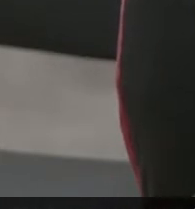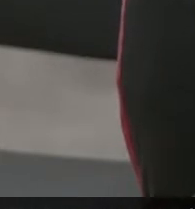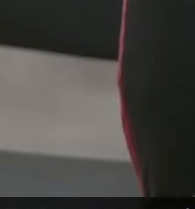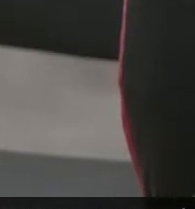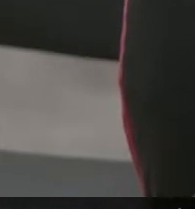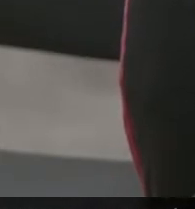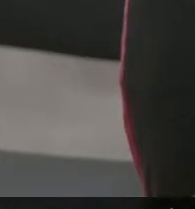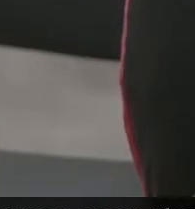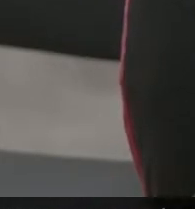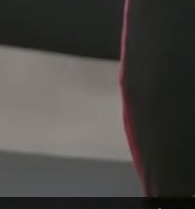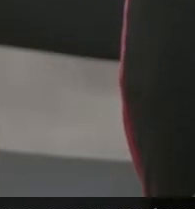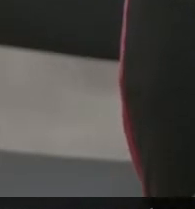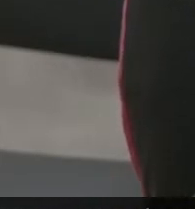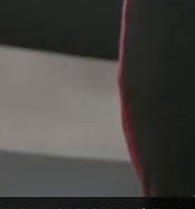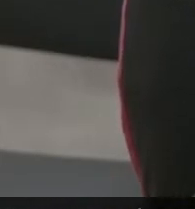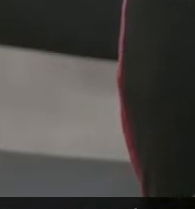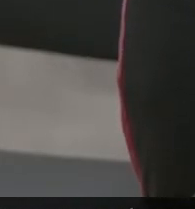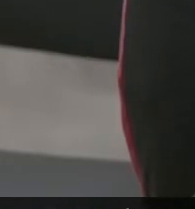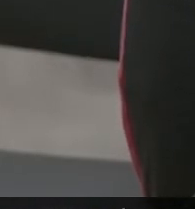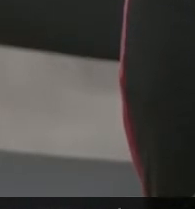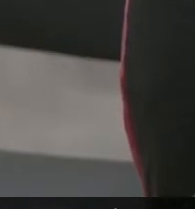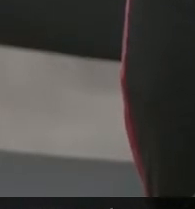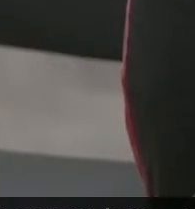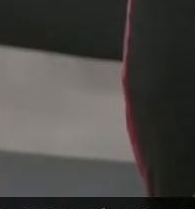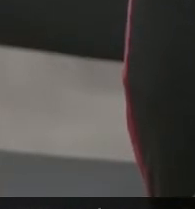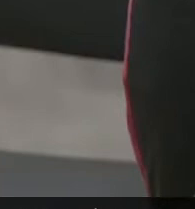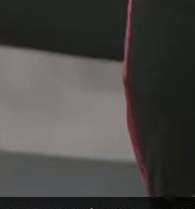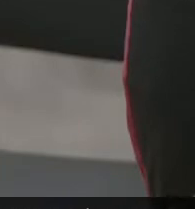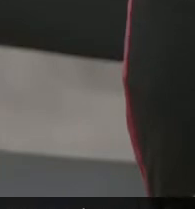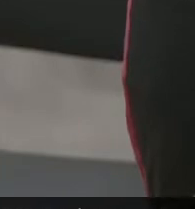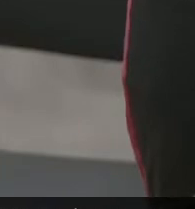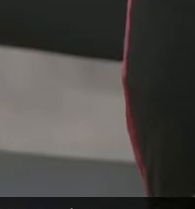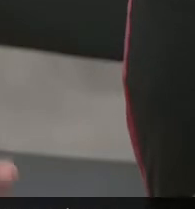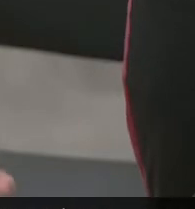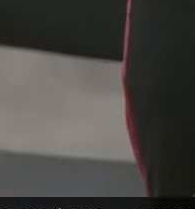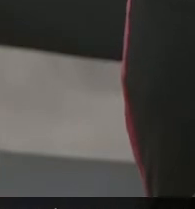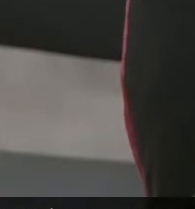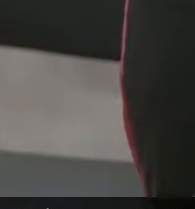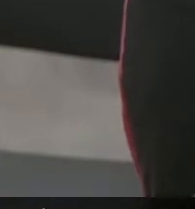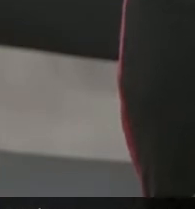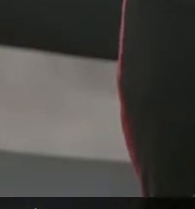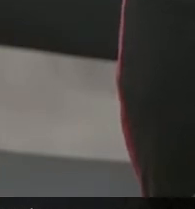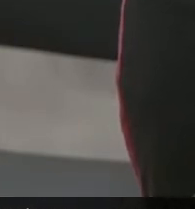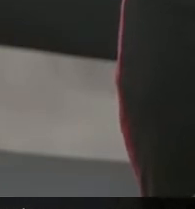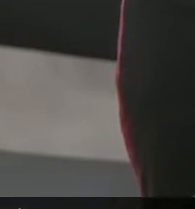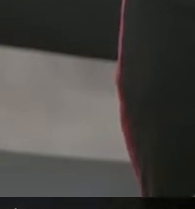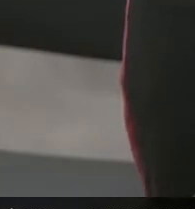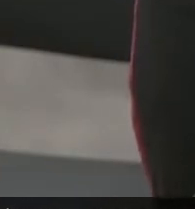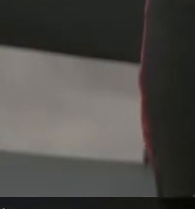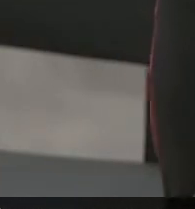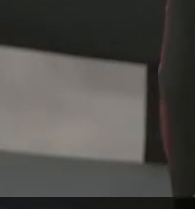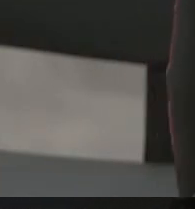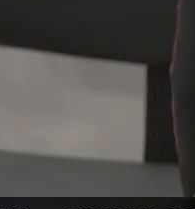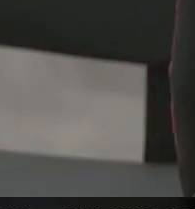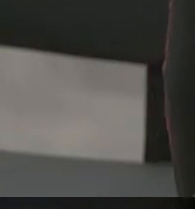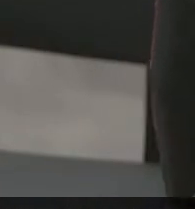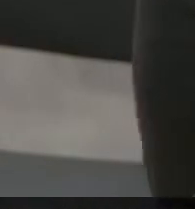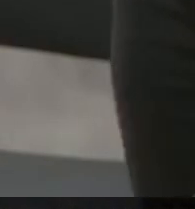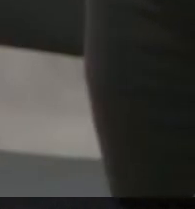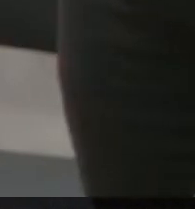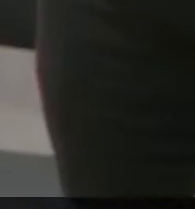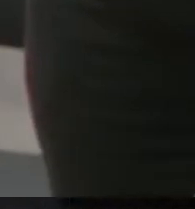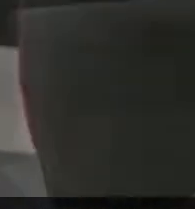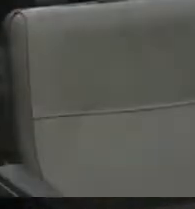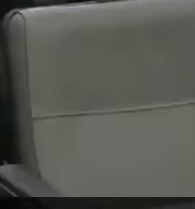nós estamos ainda em funcionamento misto presencial e não presencial e tal apenas a presidência